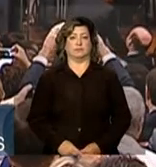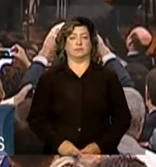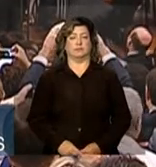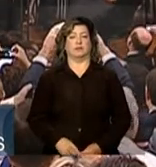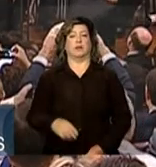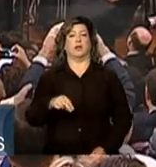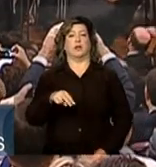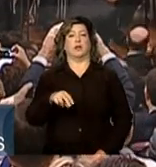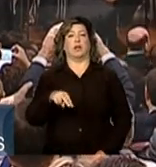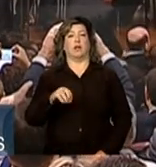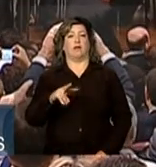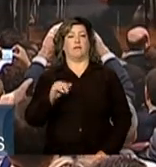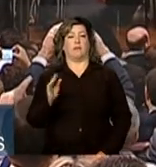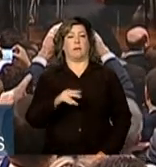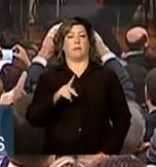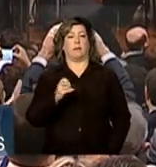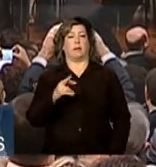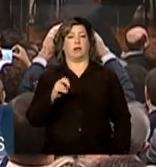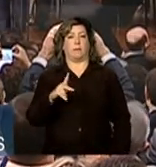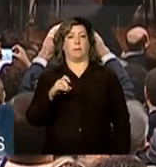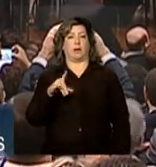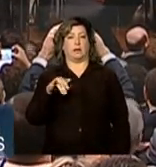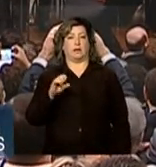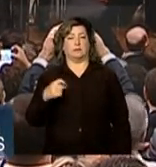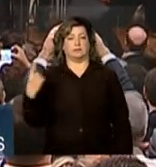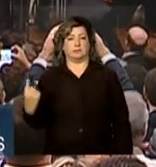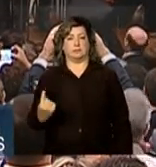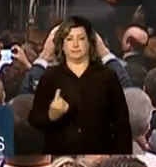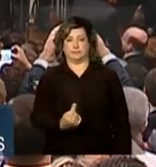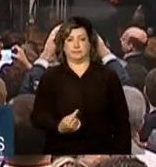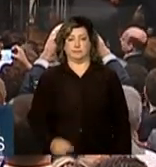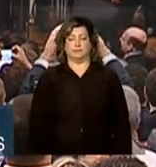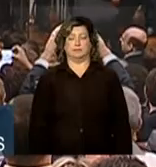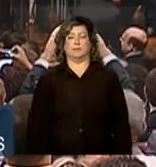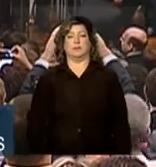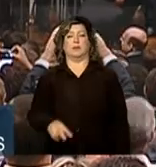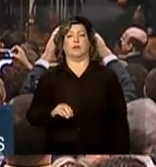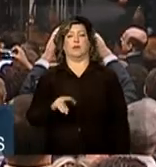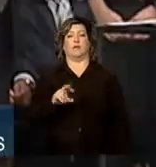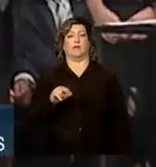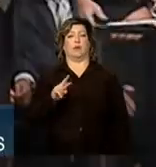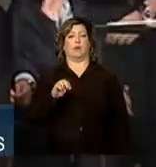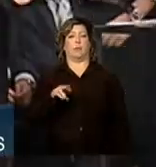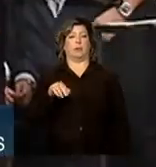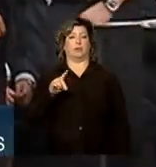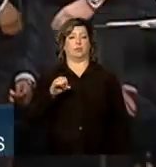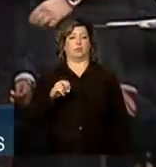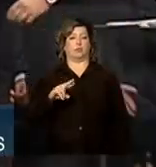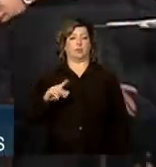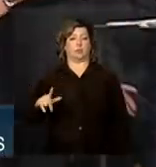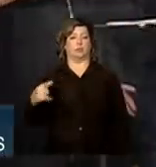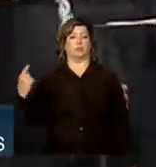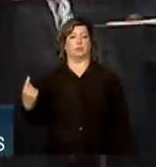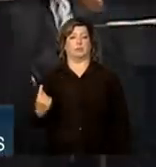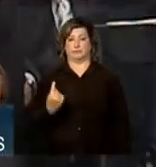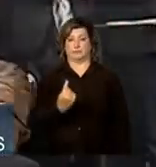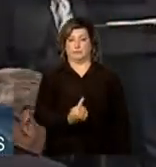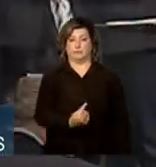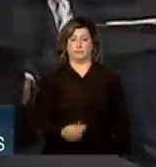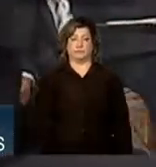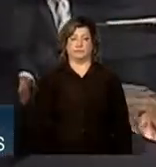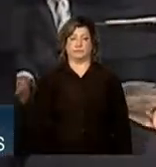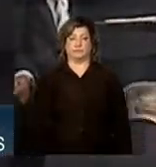Nova Petrópolis, Regis Luiz Ram, Nova Roma do Sul, Marino Antônio